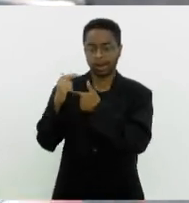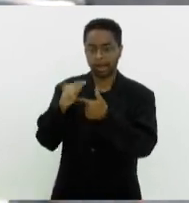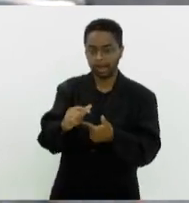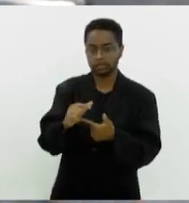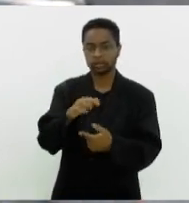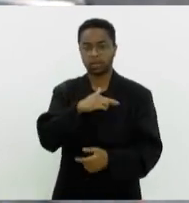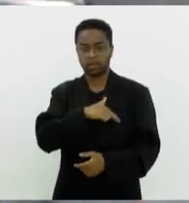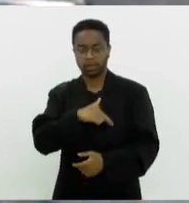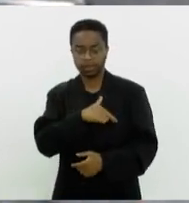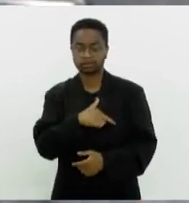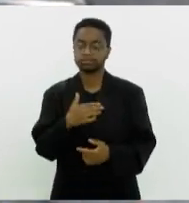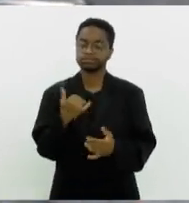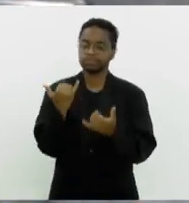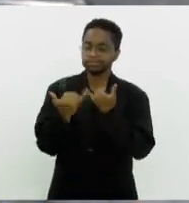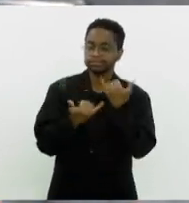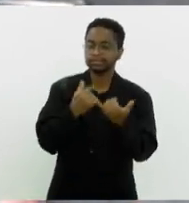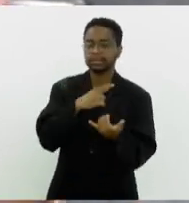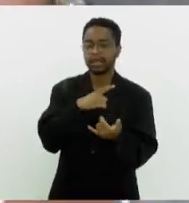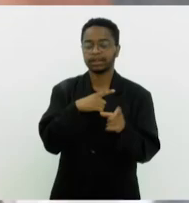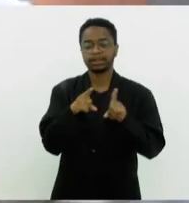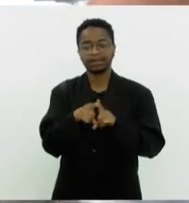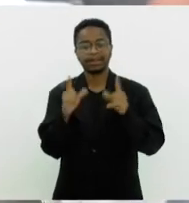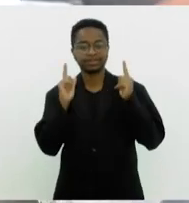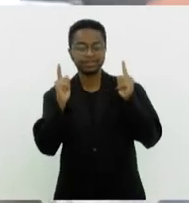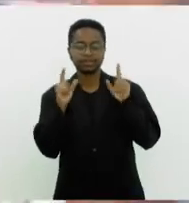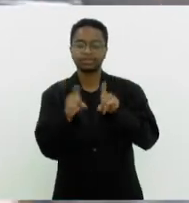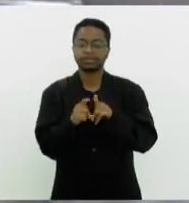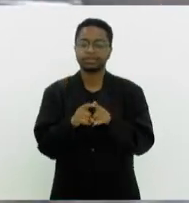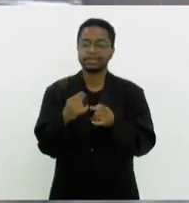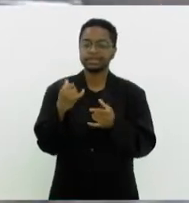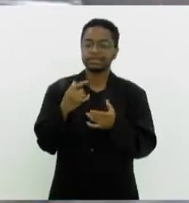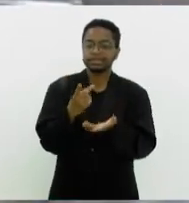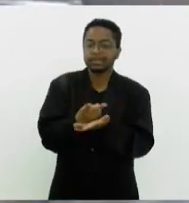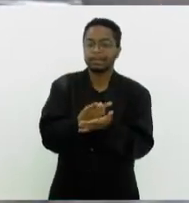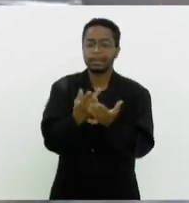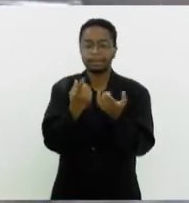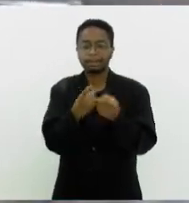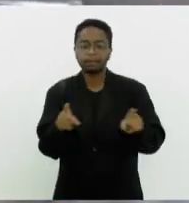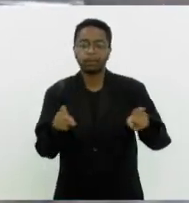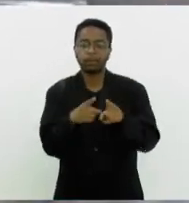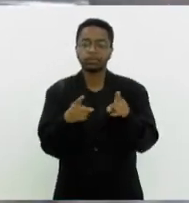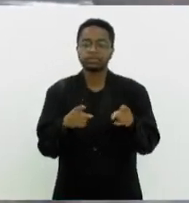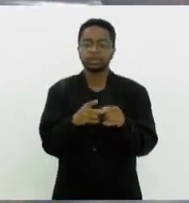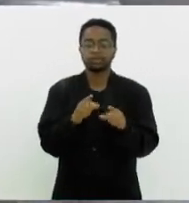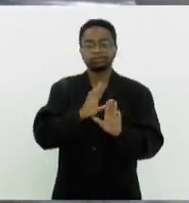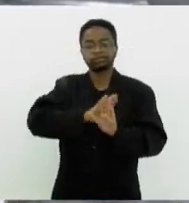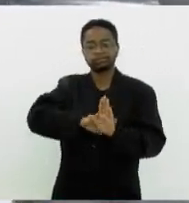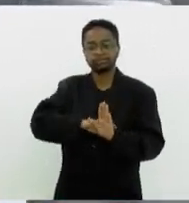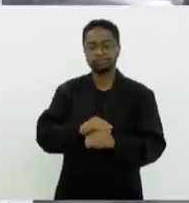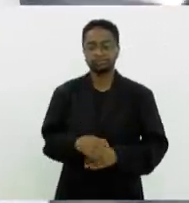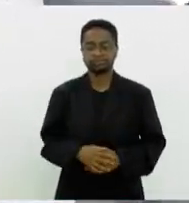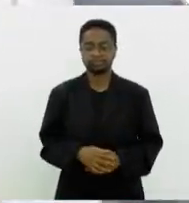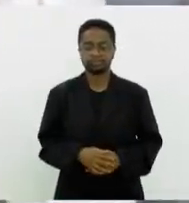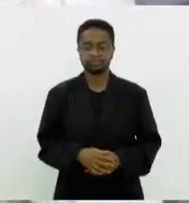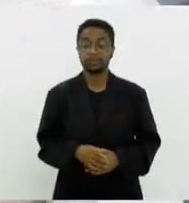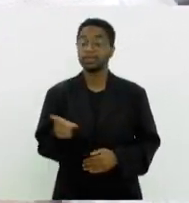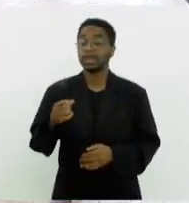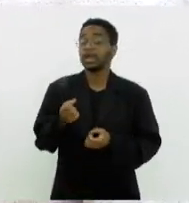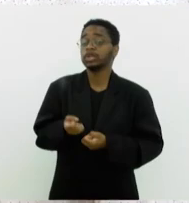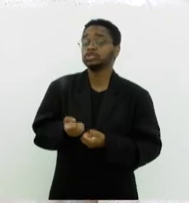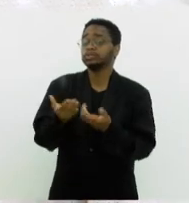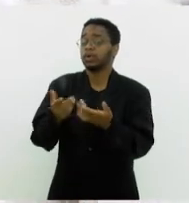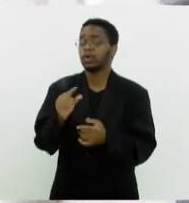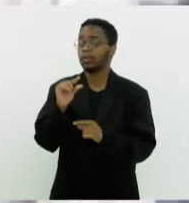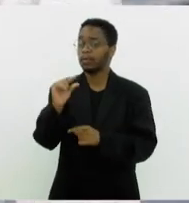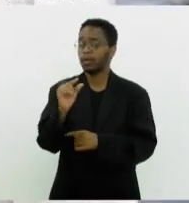brincadeira, com muita diversão, e sempre com a música de concerto como pano de fundo. E maestro, já dando um spoiler também